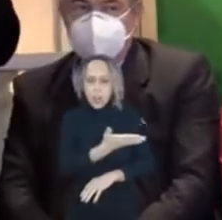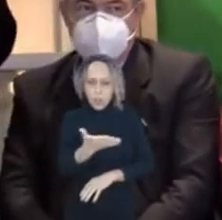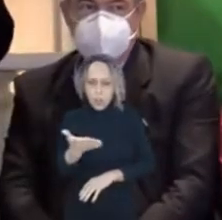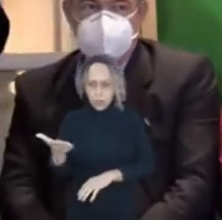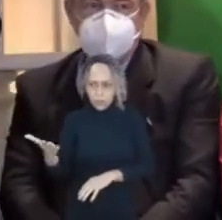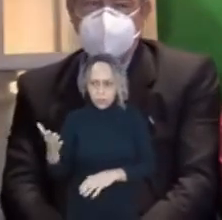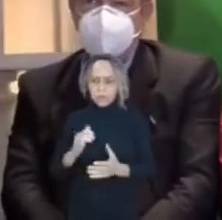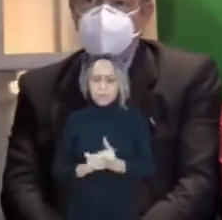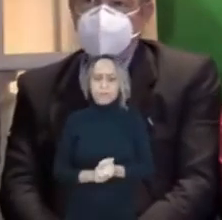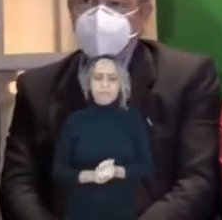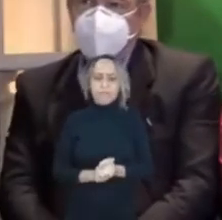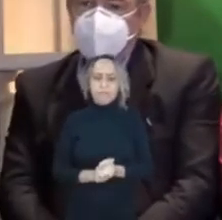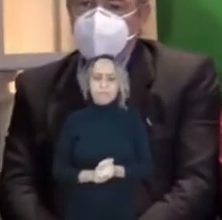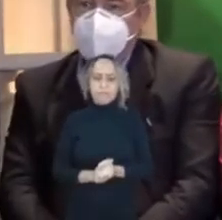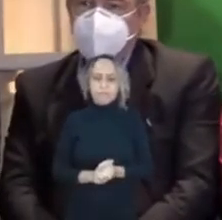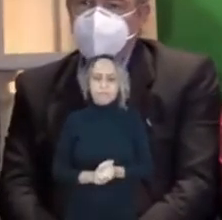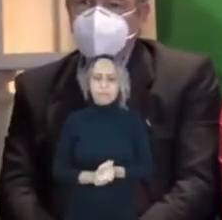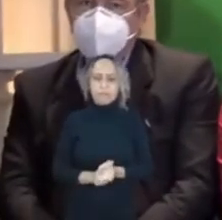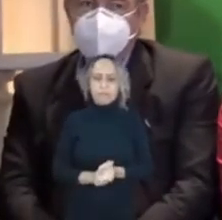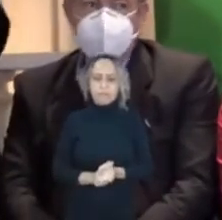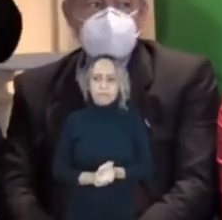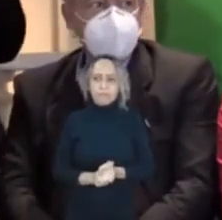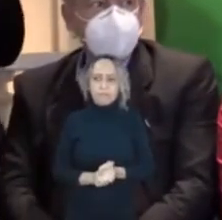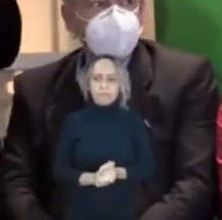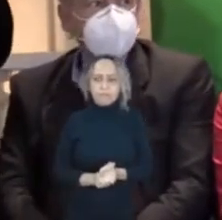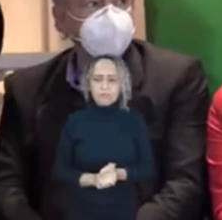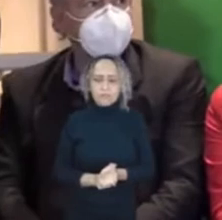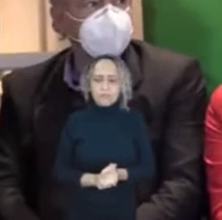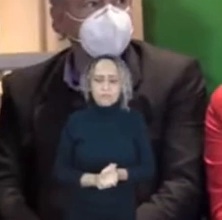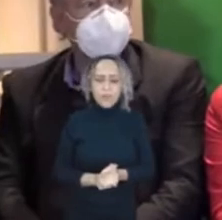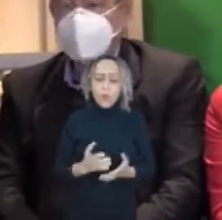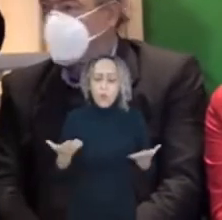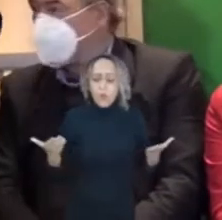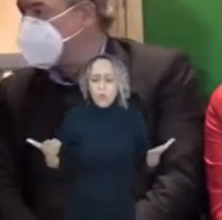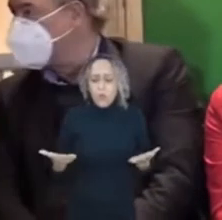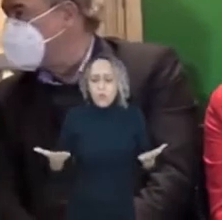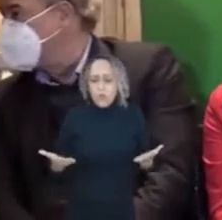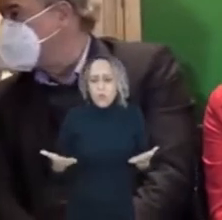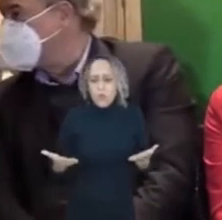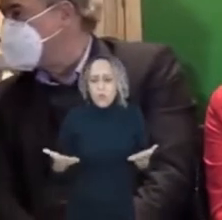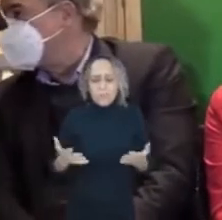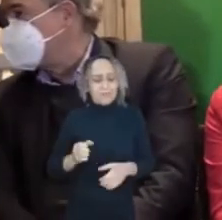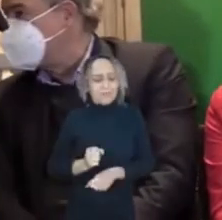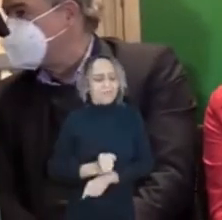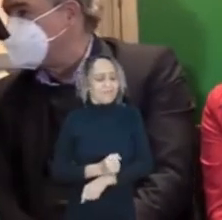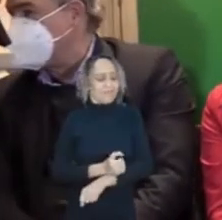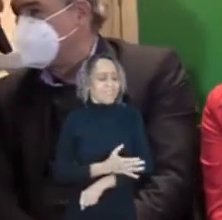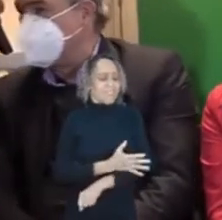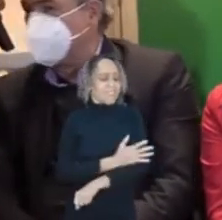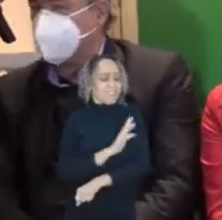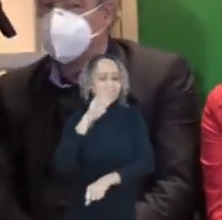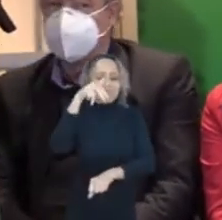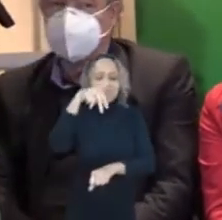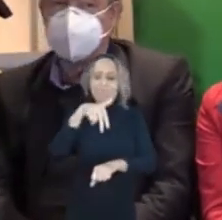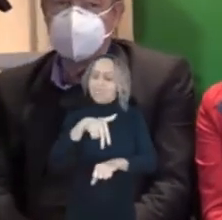Eu quero resgatar aqui um pouquinho da minha história. E hoje, para mim, é uma honra e uma emoção estar aqui junto